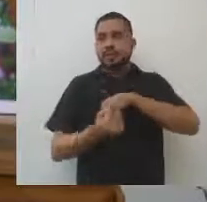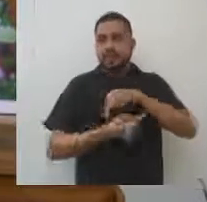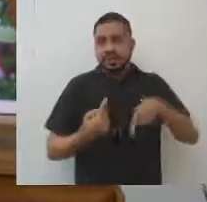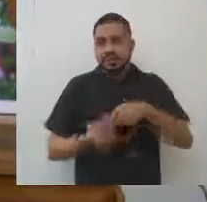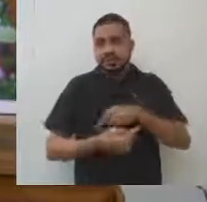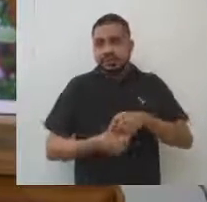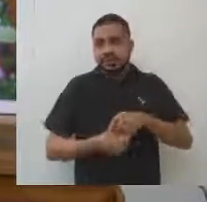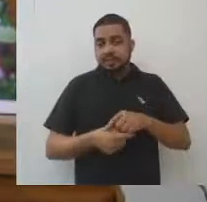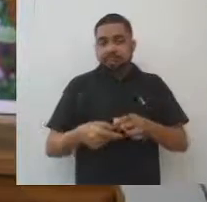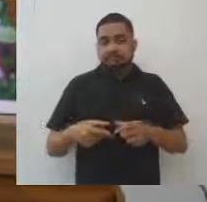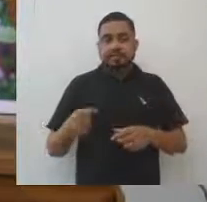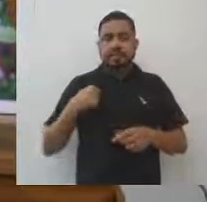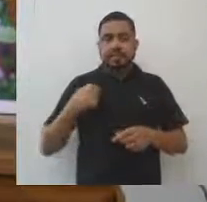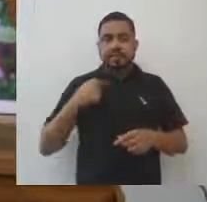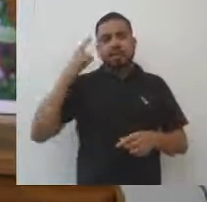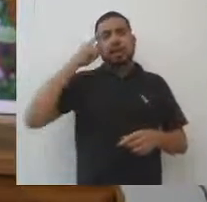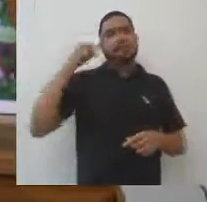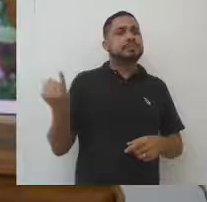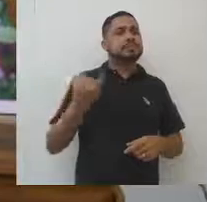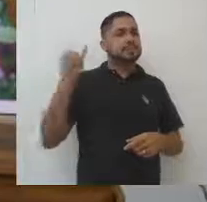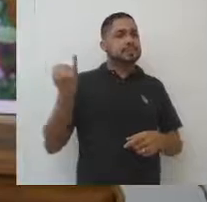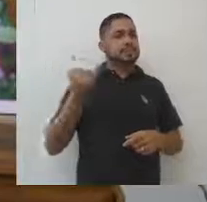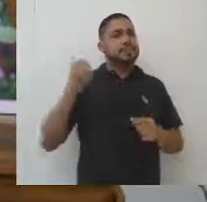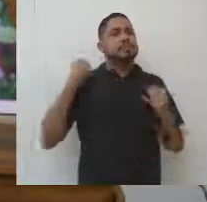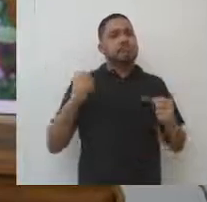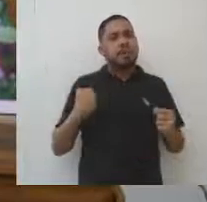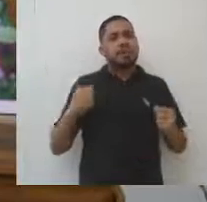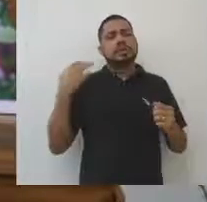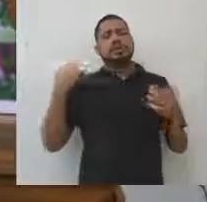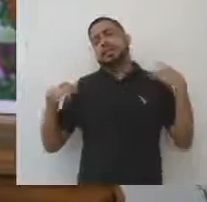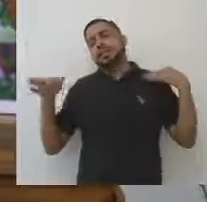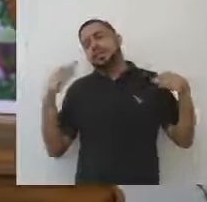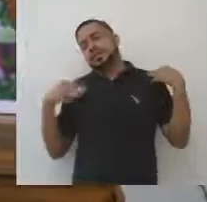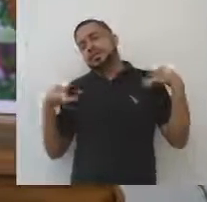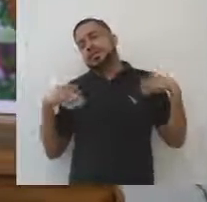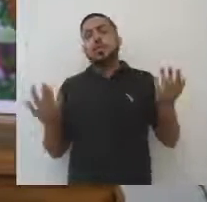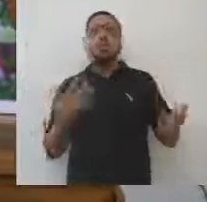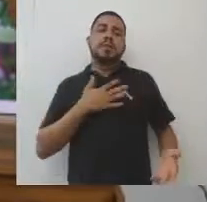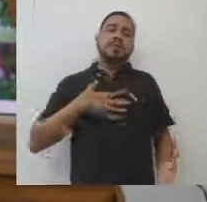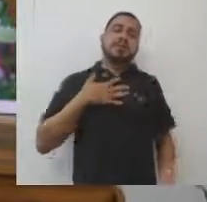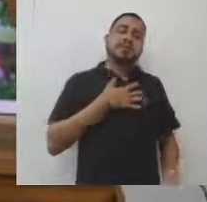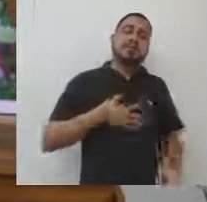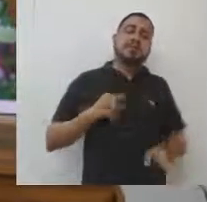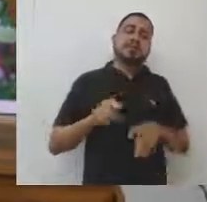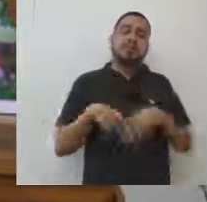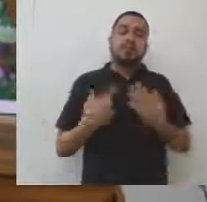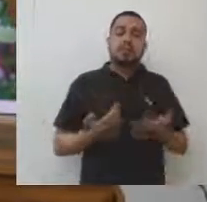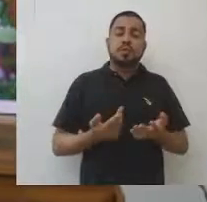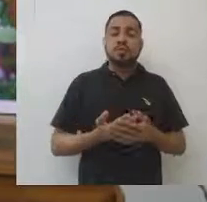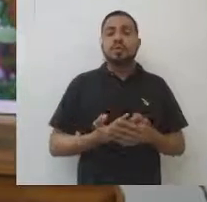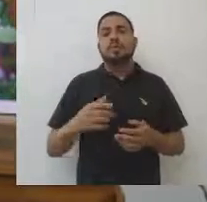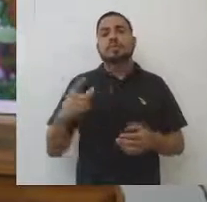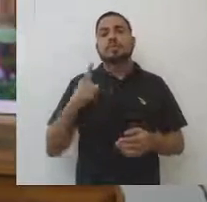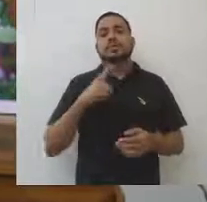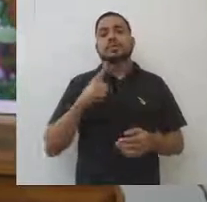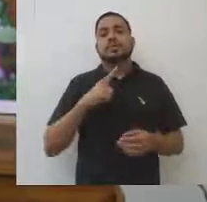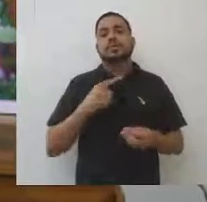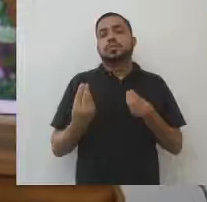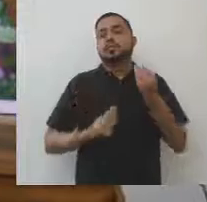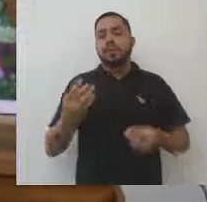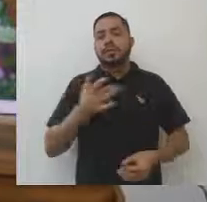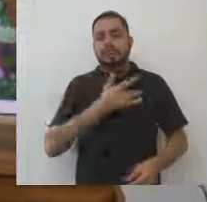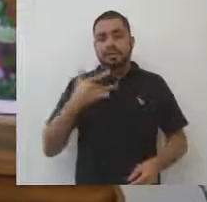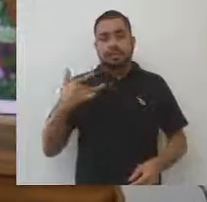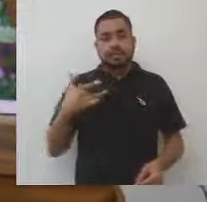muito importante, que ora pode permear para o lazer, você pode fazer para o prazer, ora você pode permear como na